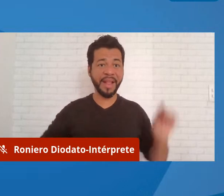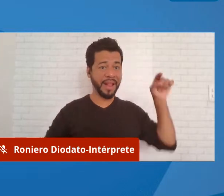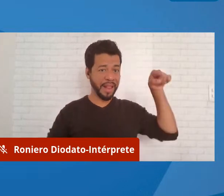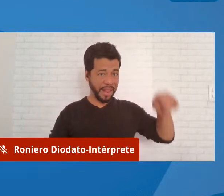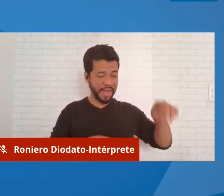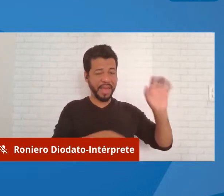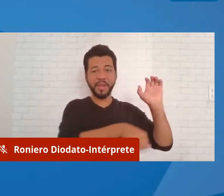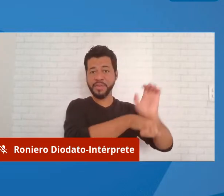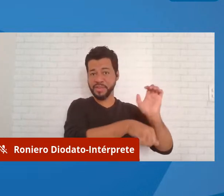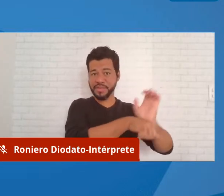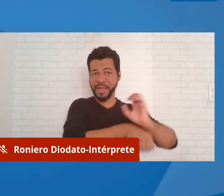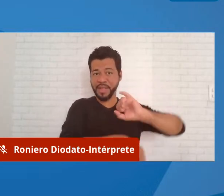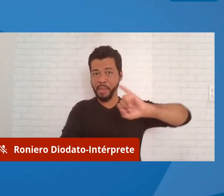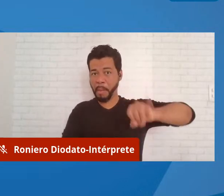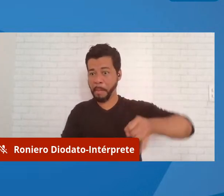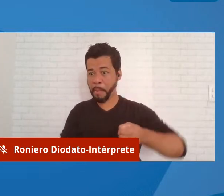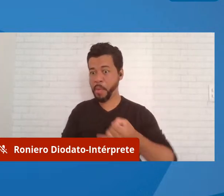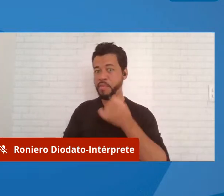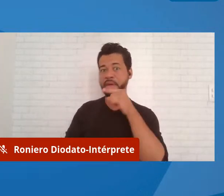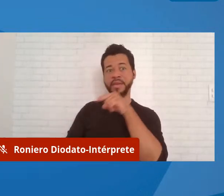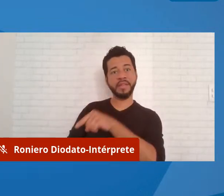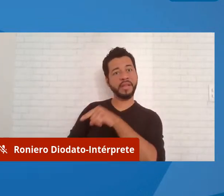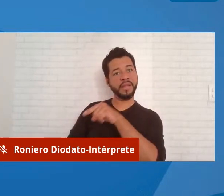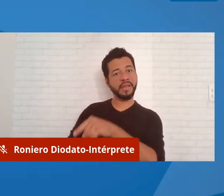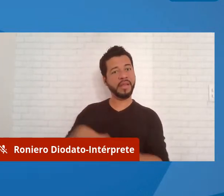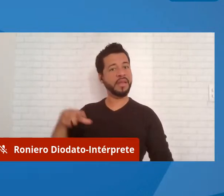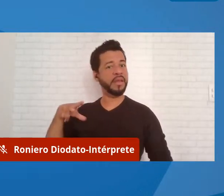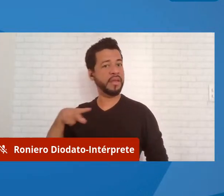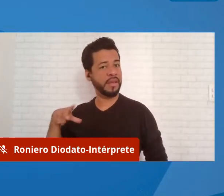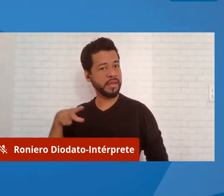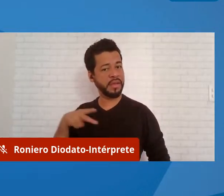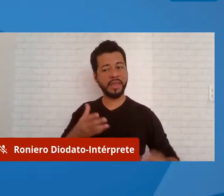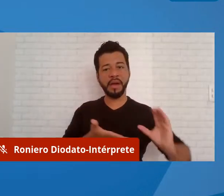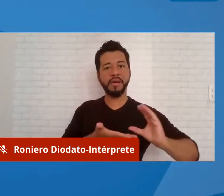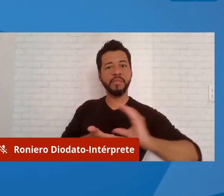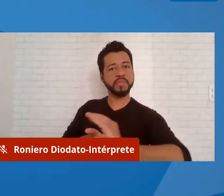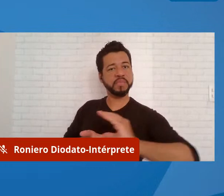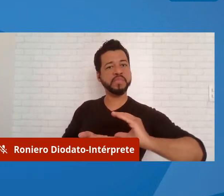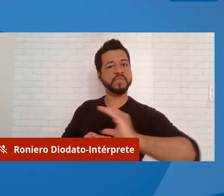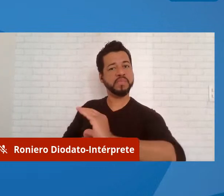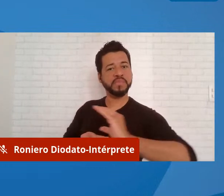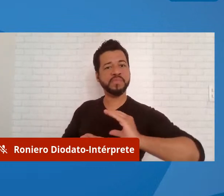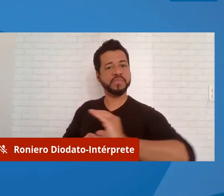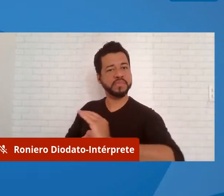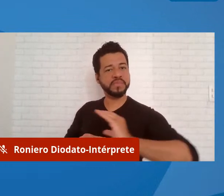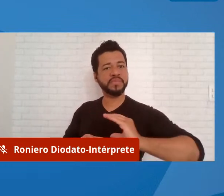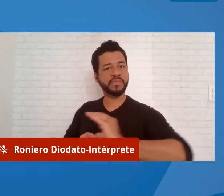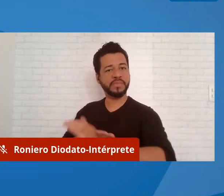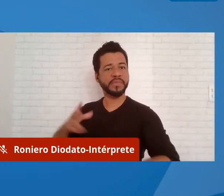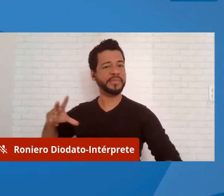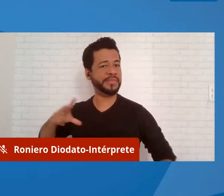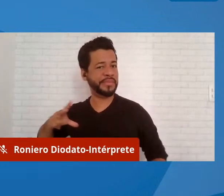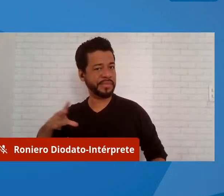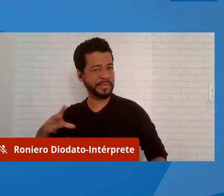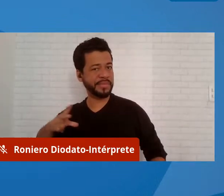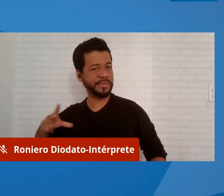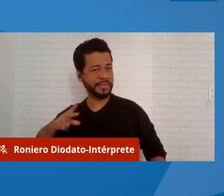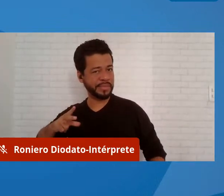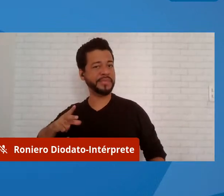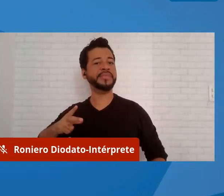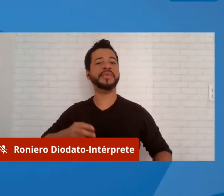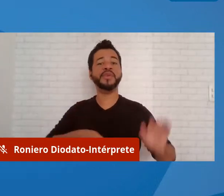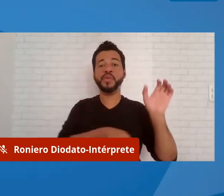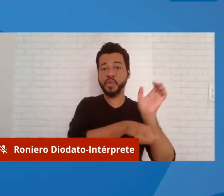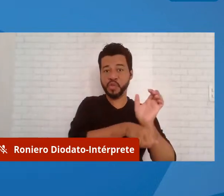Estado vai se financiarizando também. O Estado está profundamente endividado com dívidas com os bancos. Ele vai